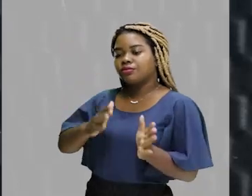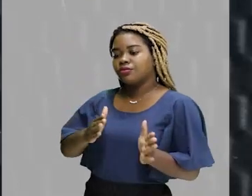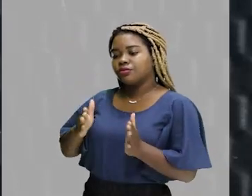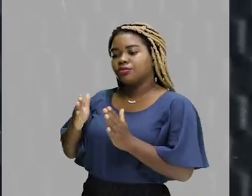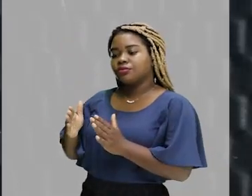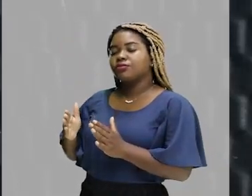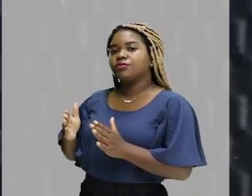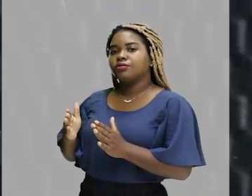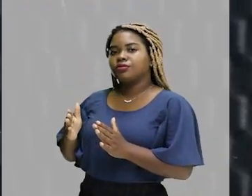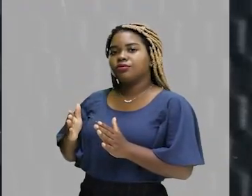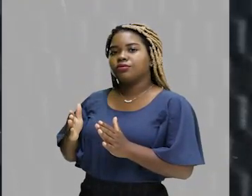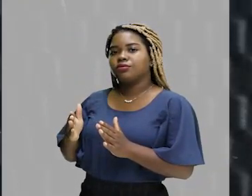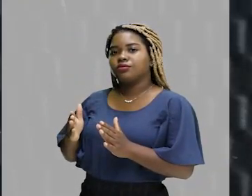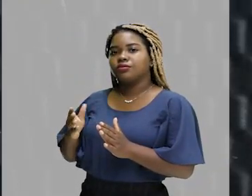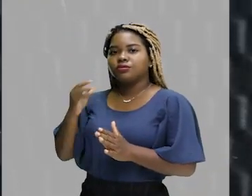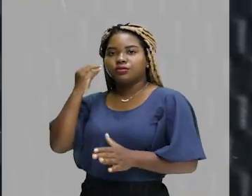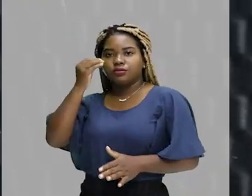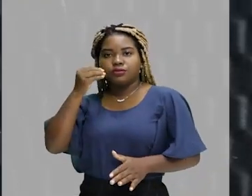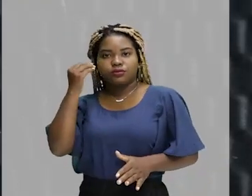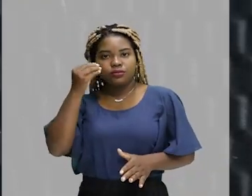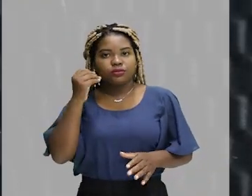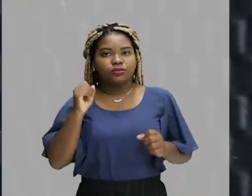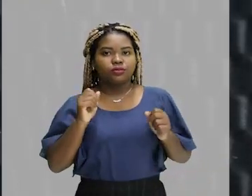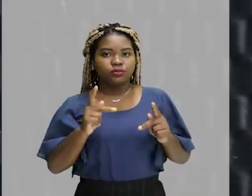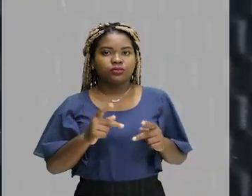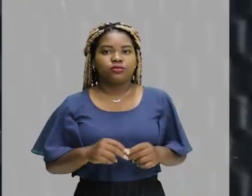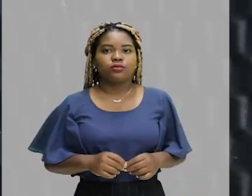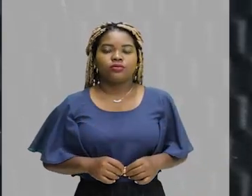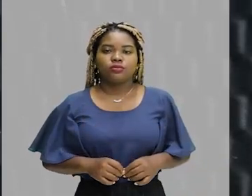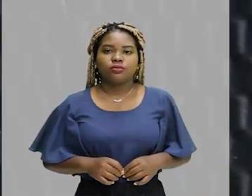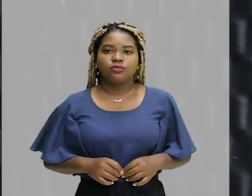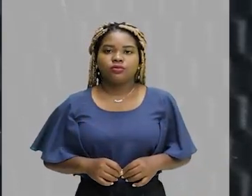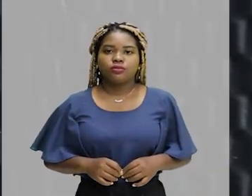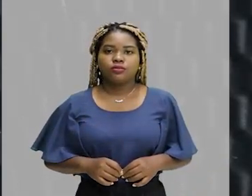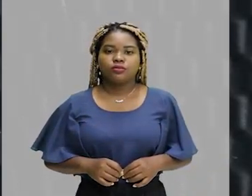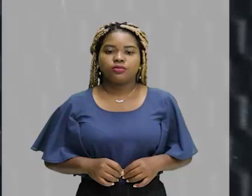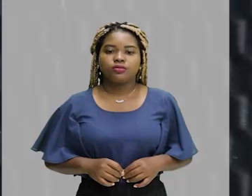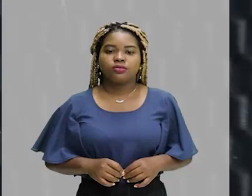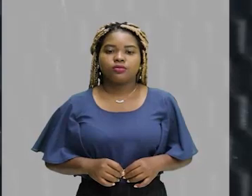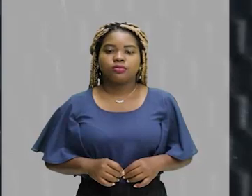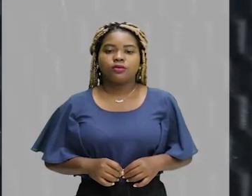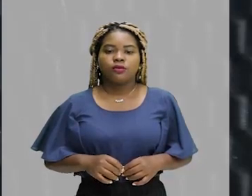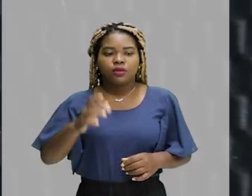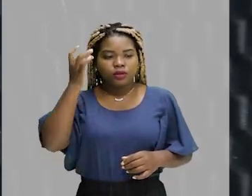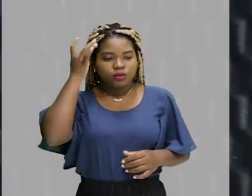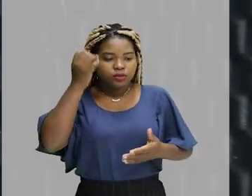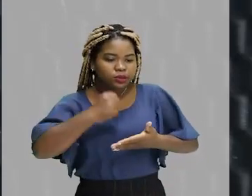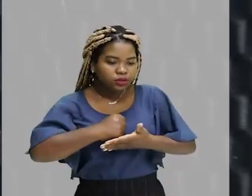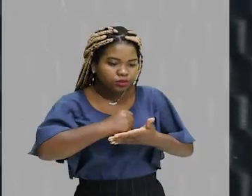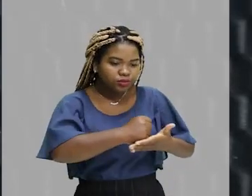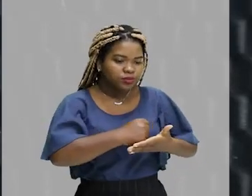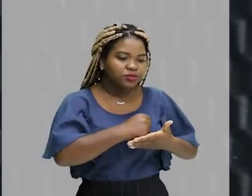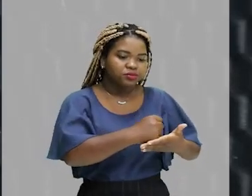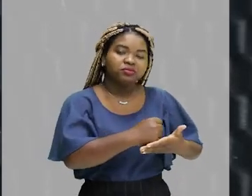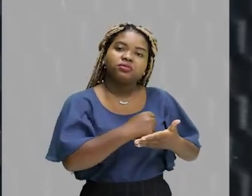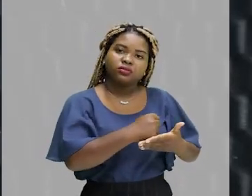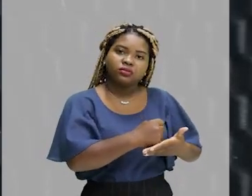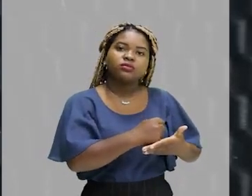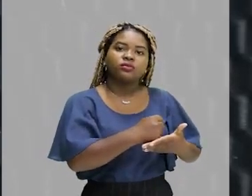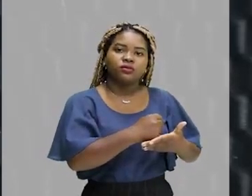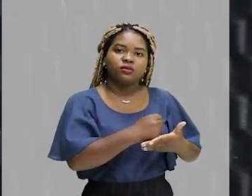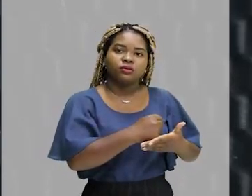nossa existência. Então, entendamos da seguinte maneira. Quando eu estou facilitando os utensílios que